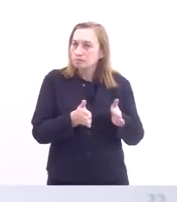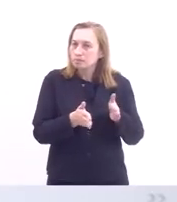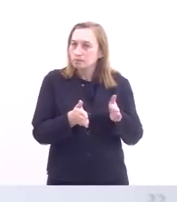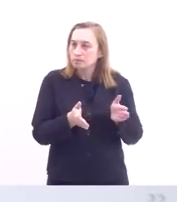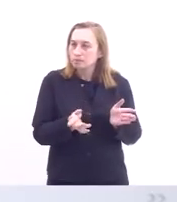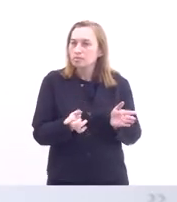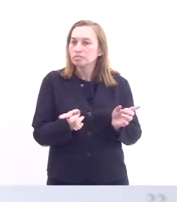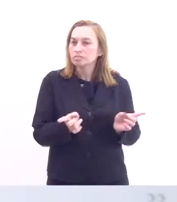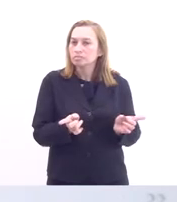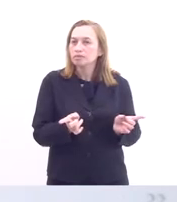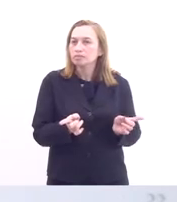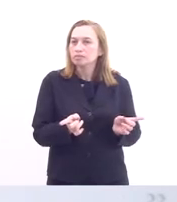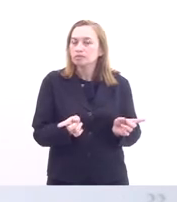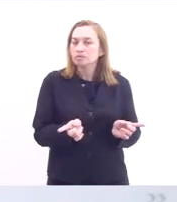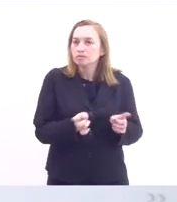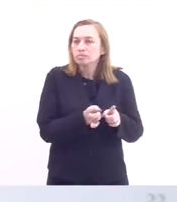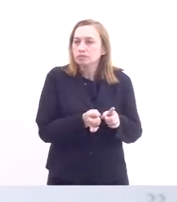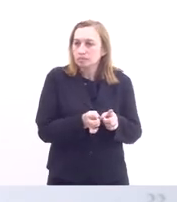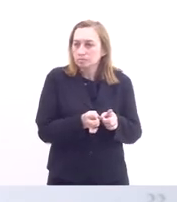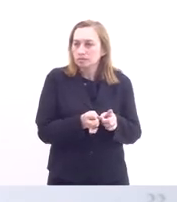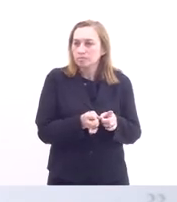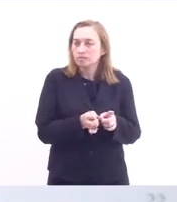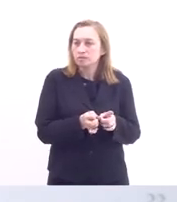fazia sentido de incluir